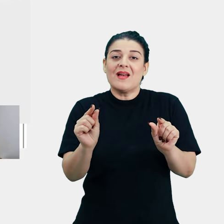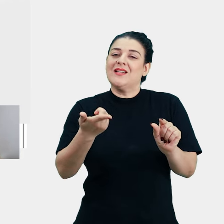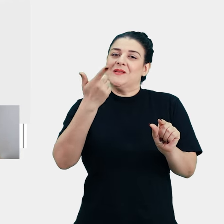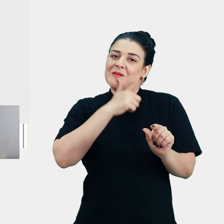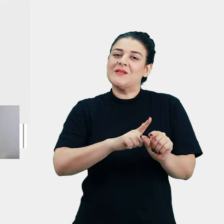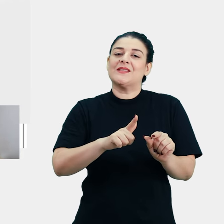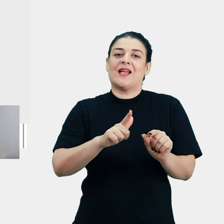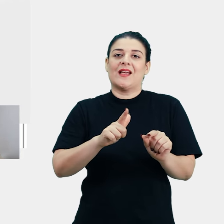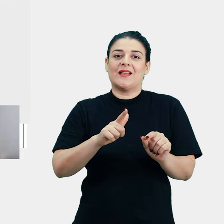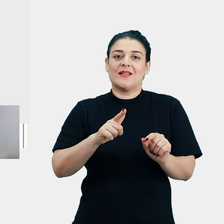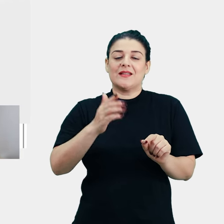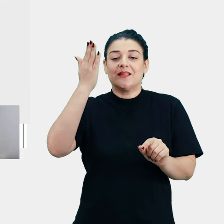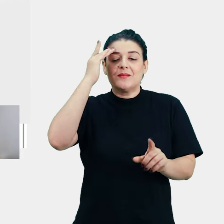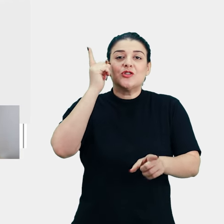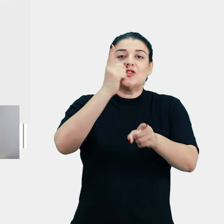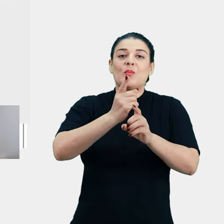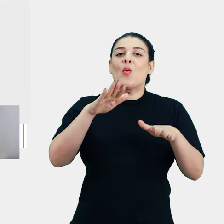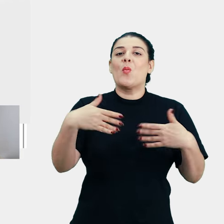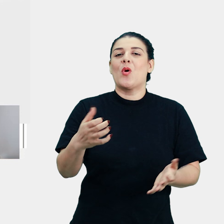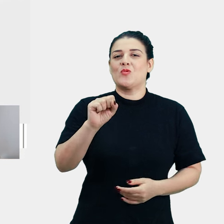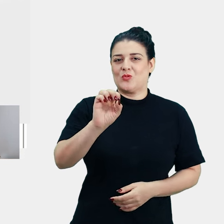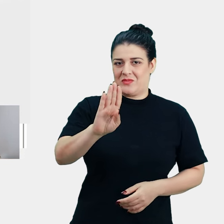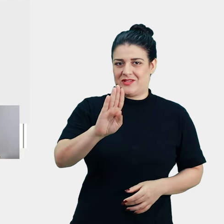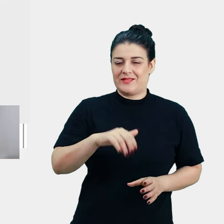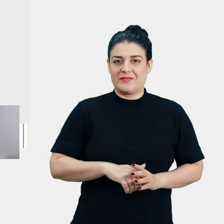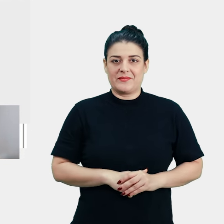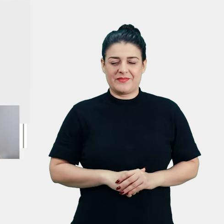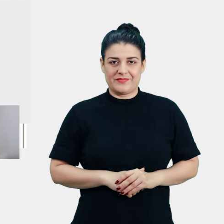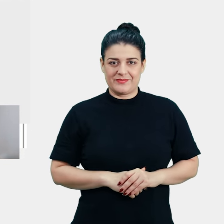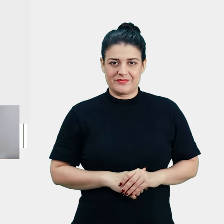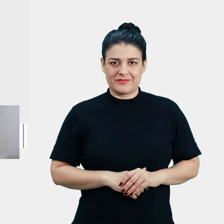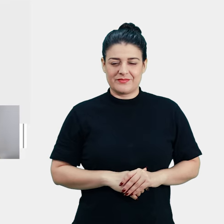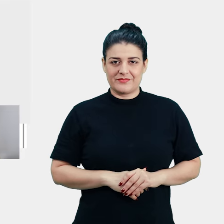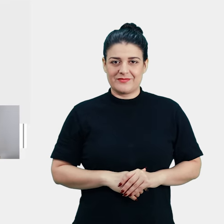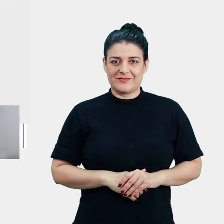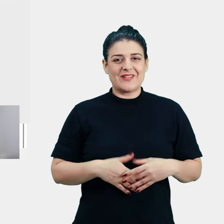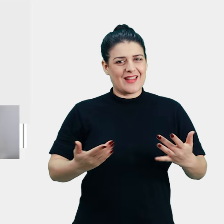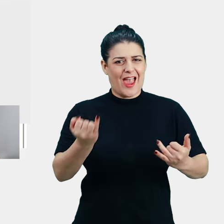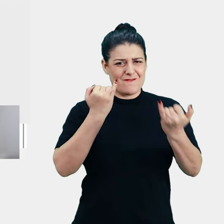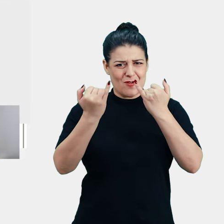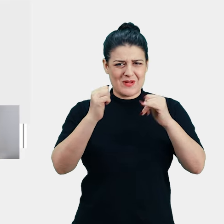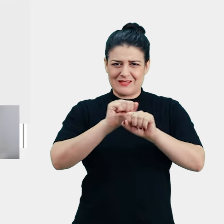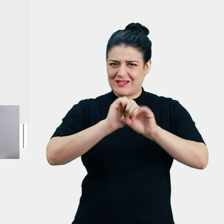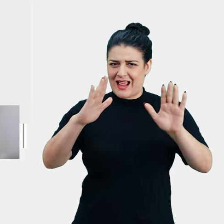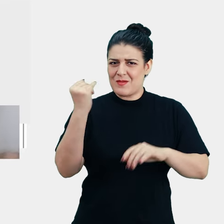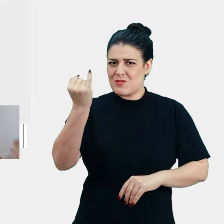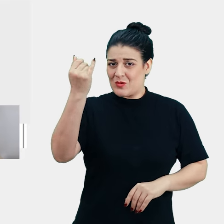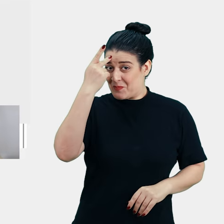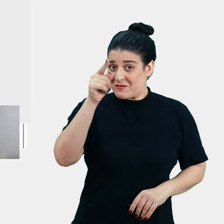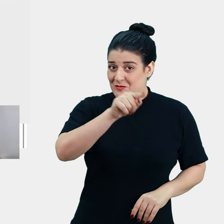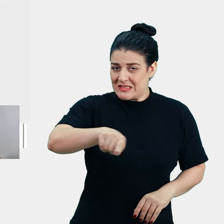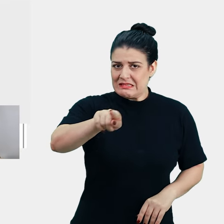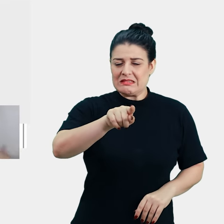consegue propor qual é a substância. E aí, pessoal, eu quero deixar uma informação importante. Para quem